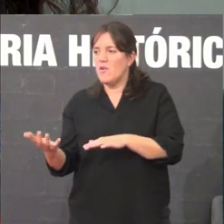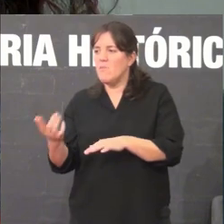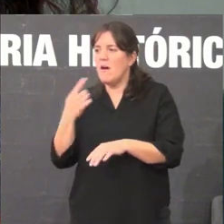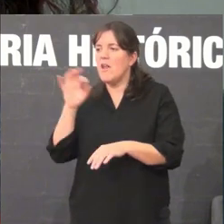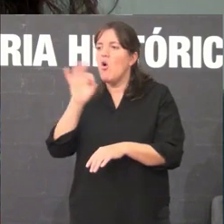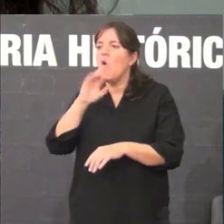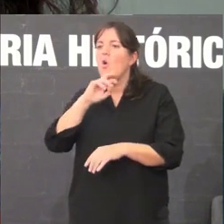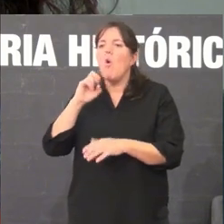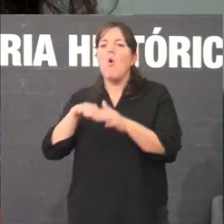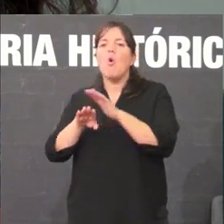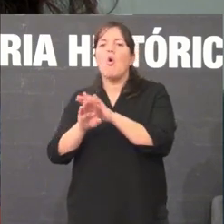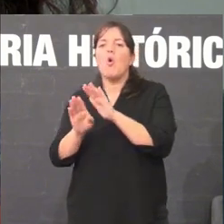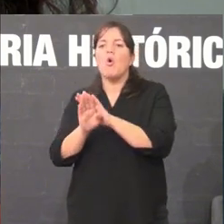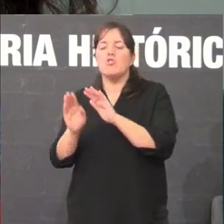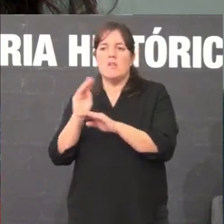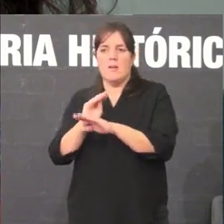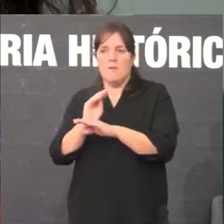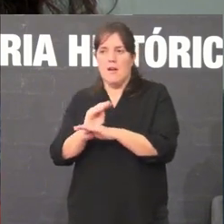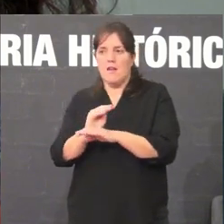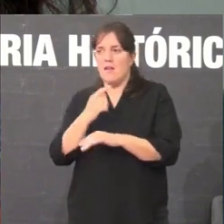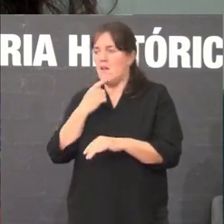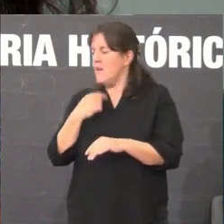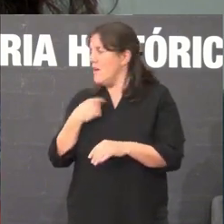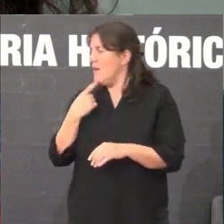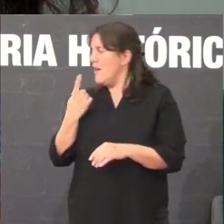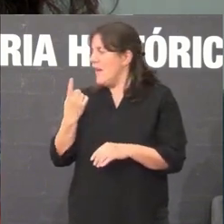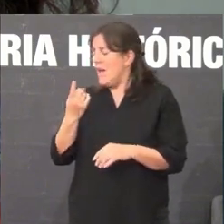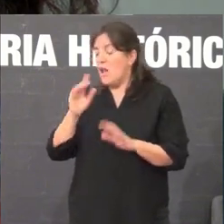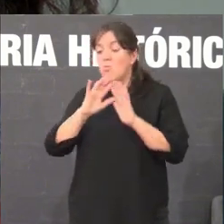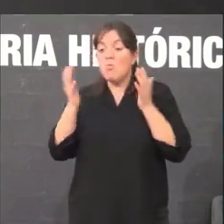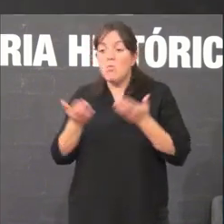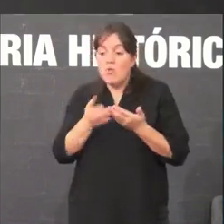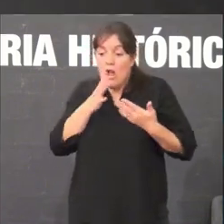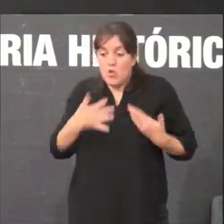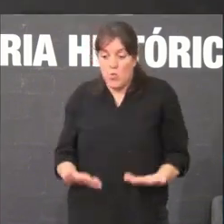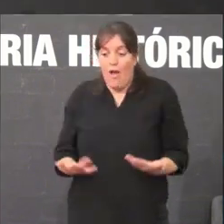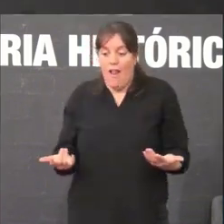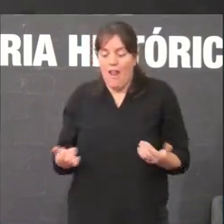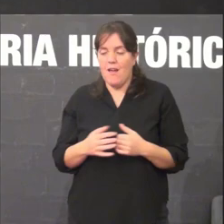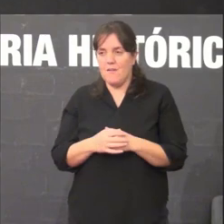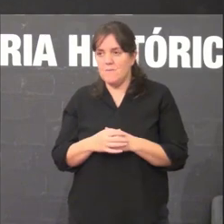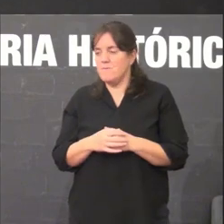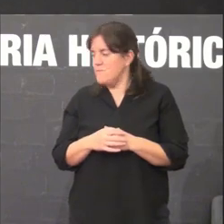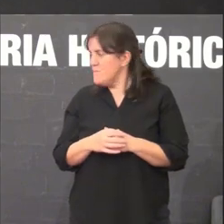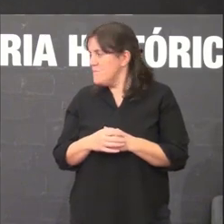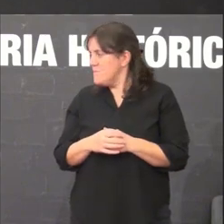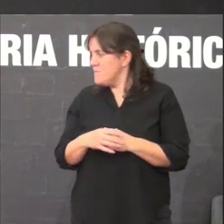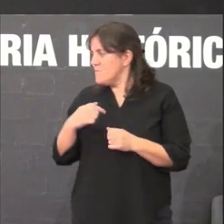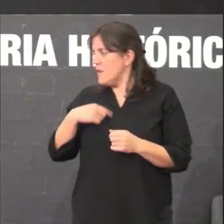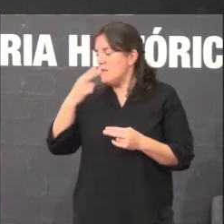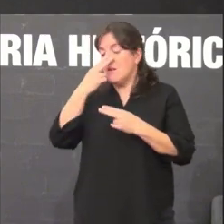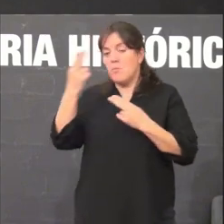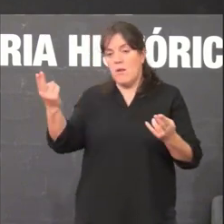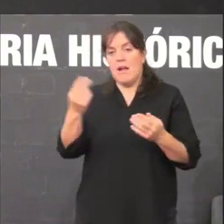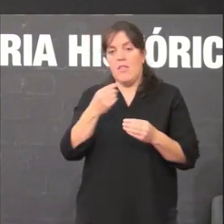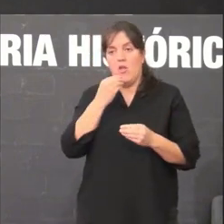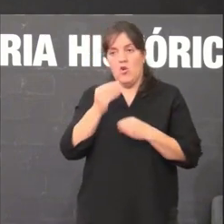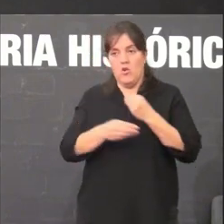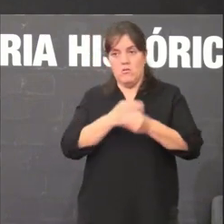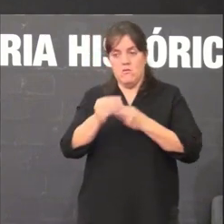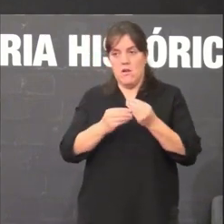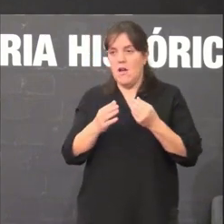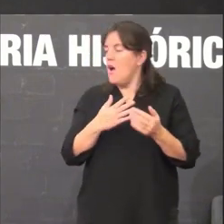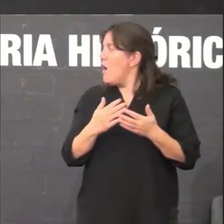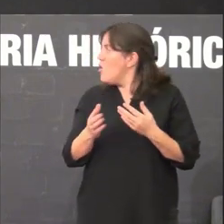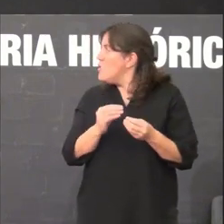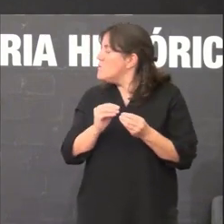conservar o mundo em que vivemos hoje em dia. Como eu comecei esta comunicação a dizer, a Revolução de